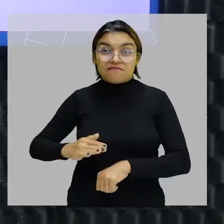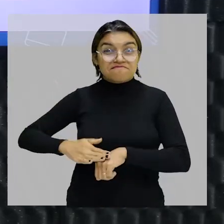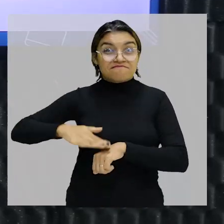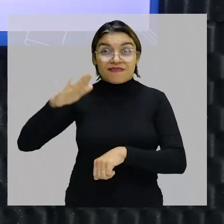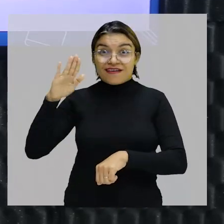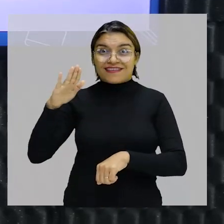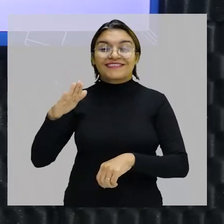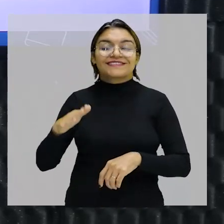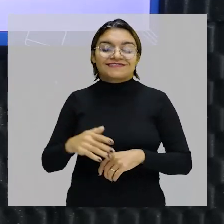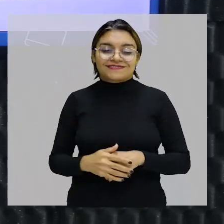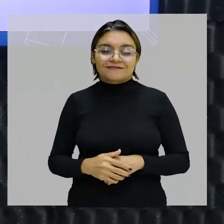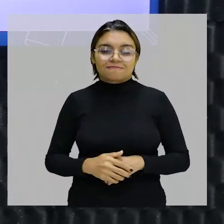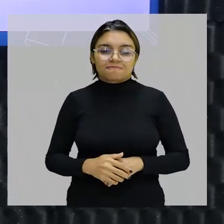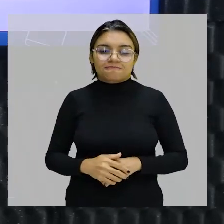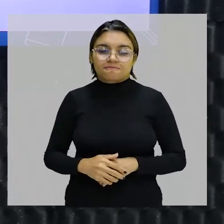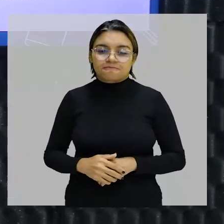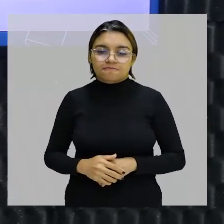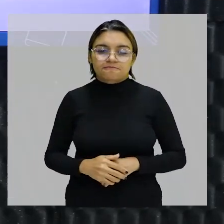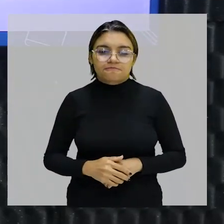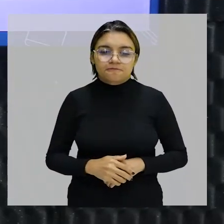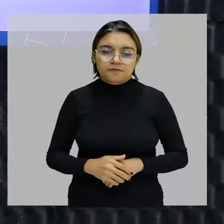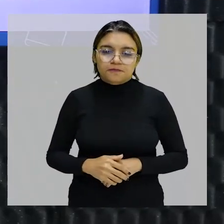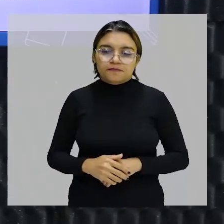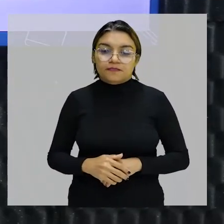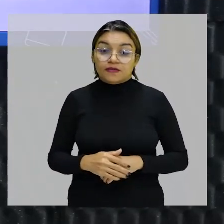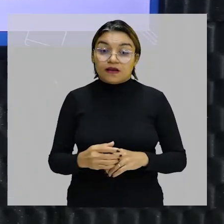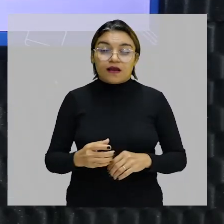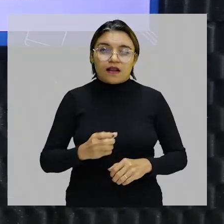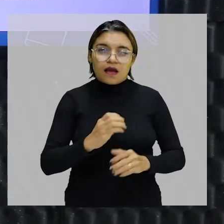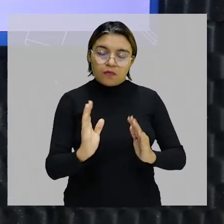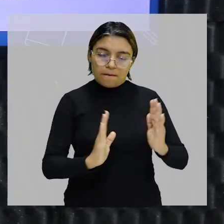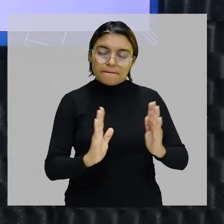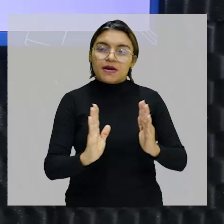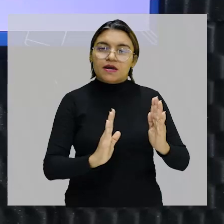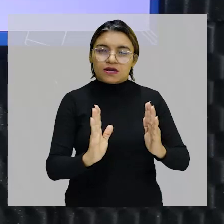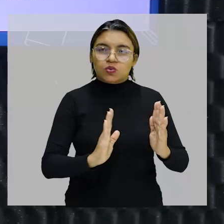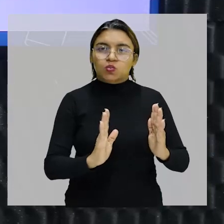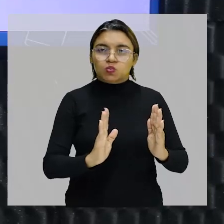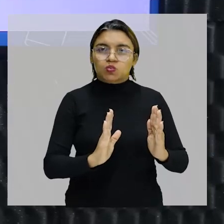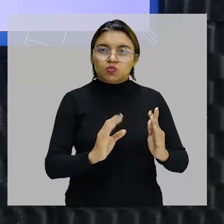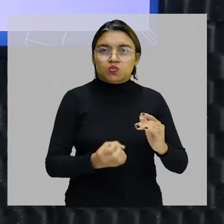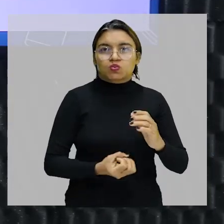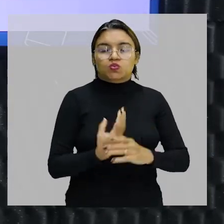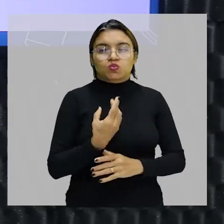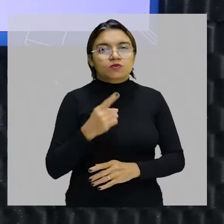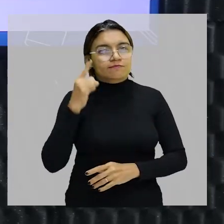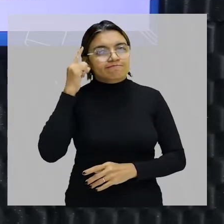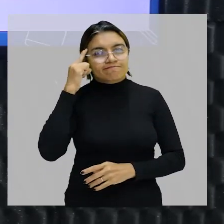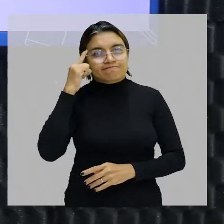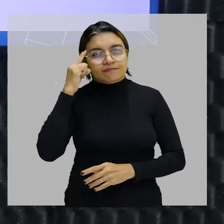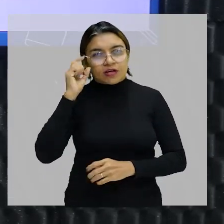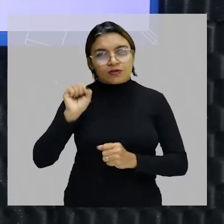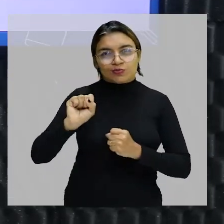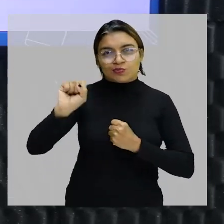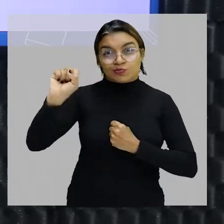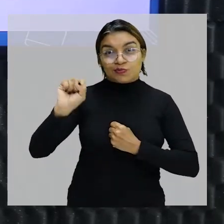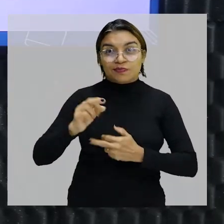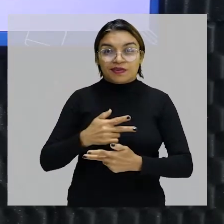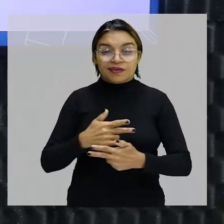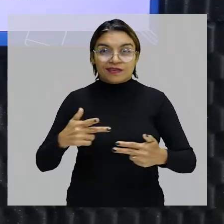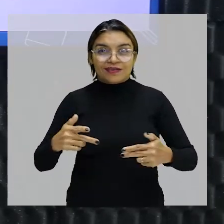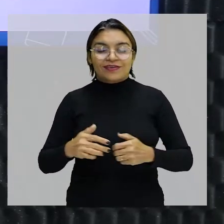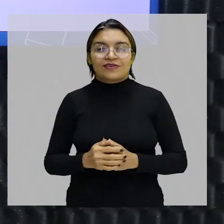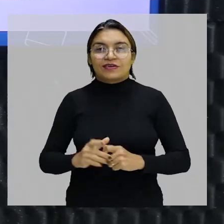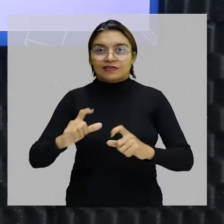ok? Então, surge nessa época, né, essa ideia dos super-heróis, na forma